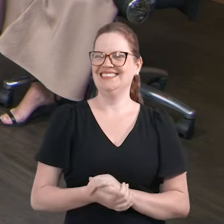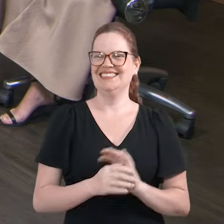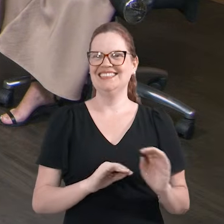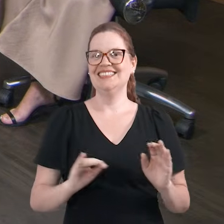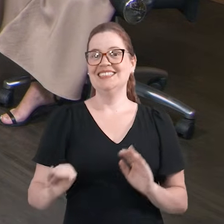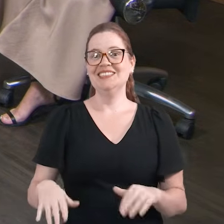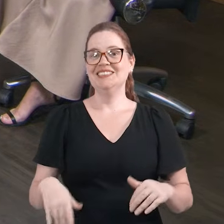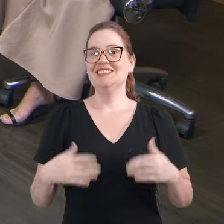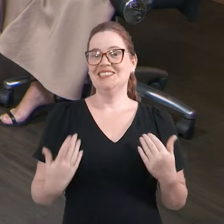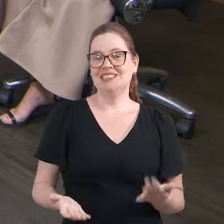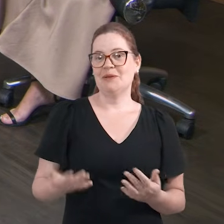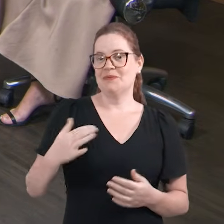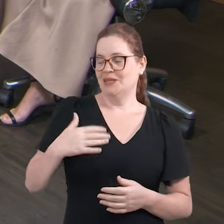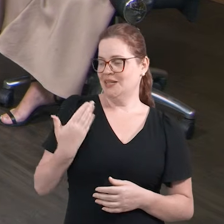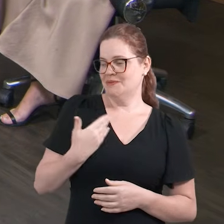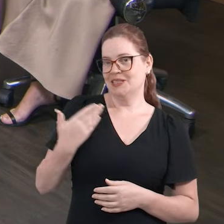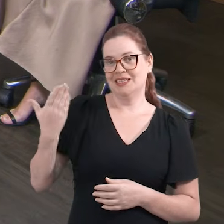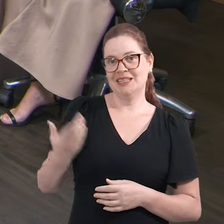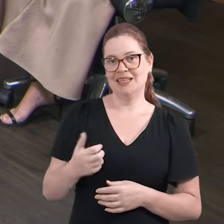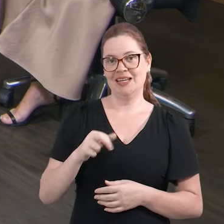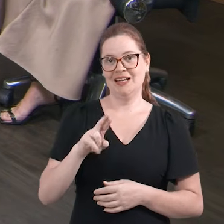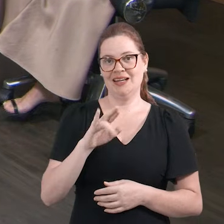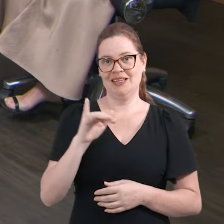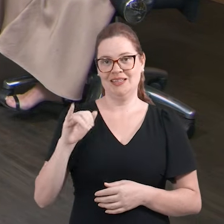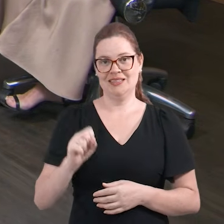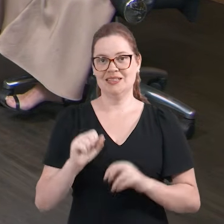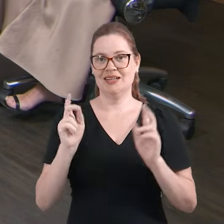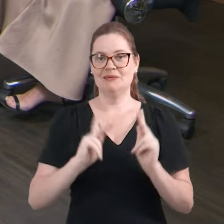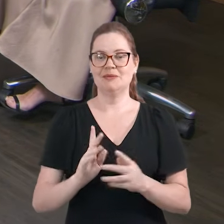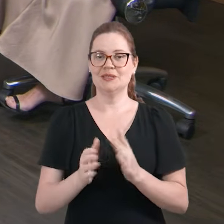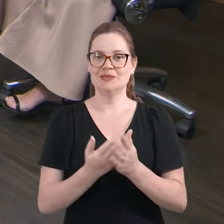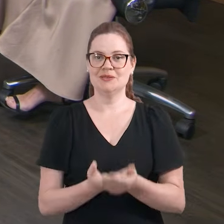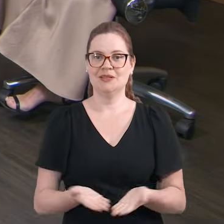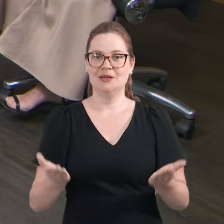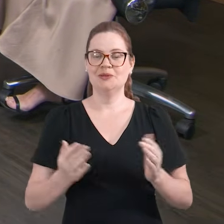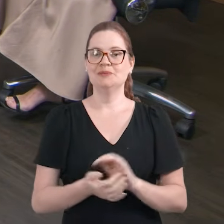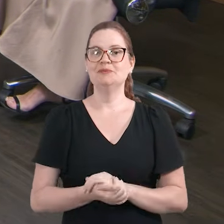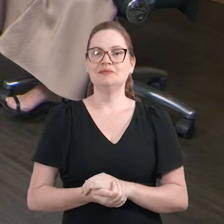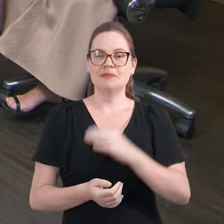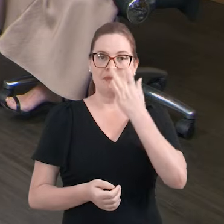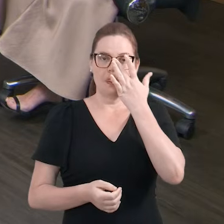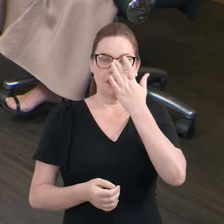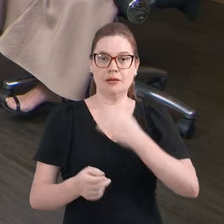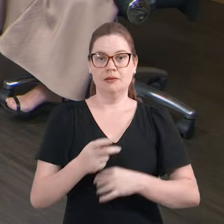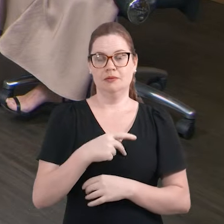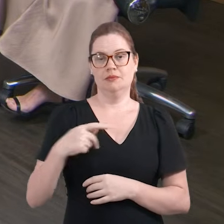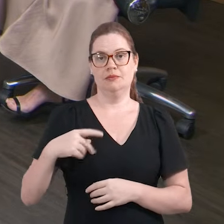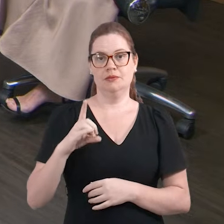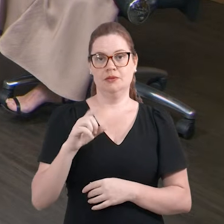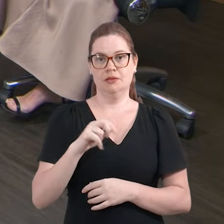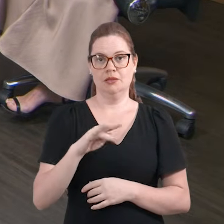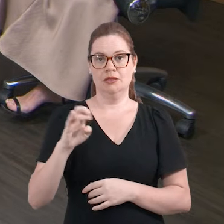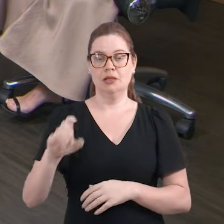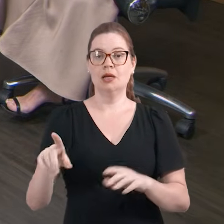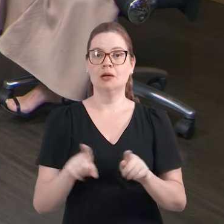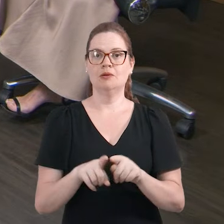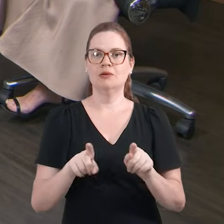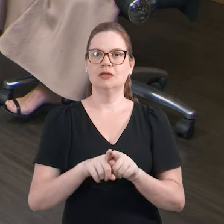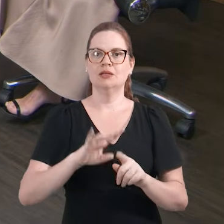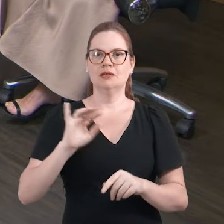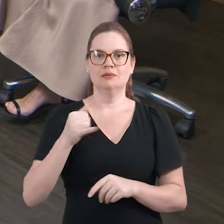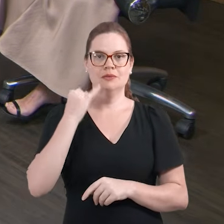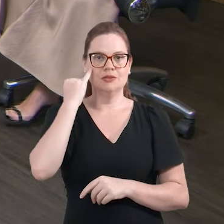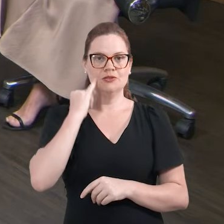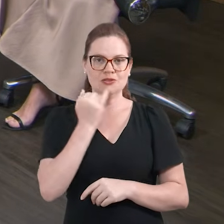Pois é, mas vamos lá. Minha colega Raíssa, paz do Senhor. Amém. A paz do Senhor, pastor Josias, a paz do Senhor, pastor Daniel. Aos jovens, a paz do